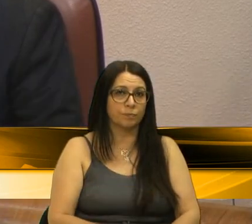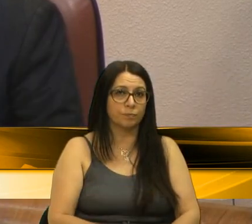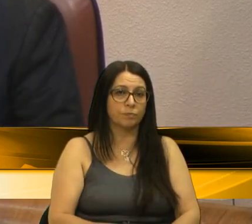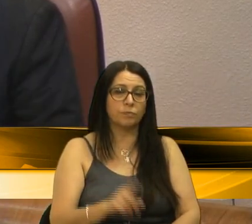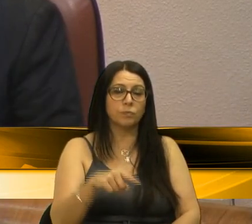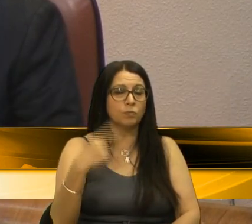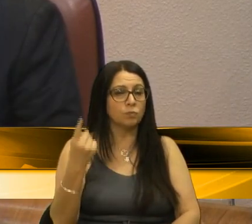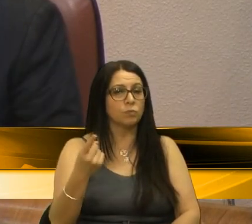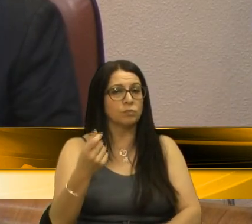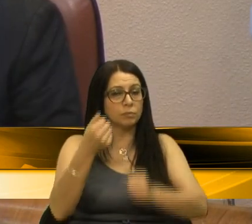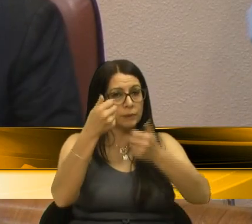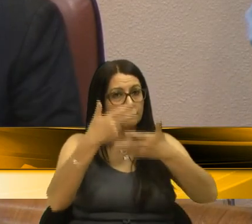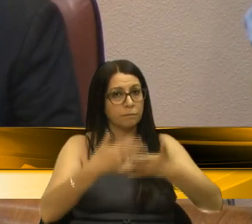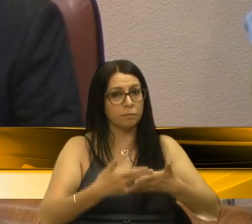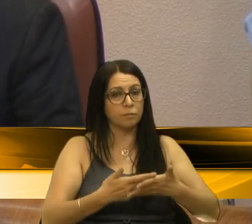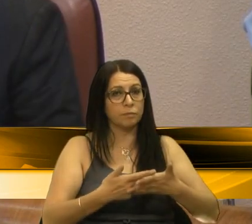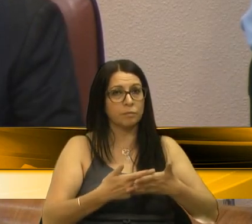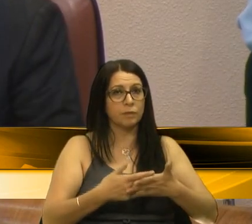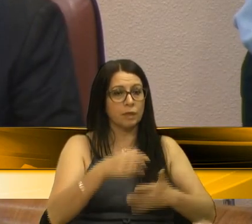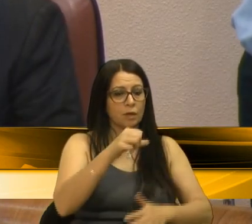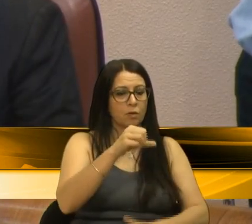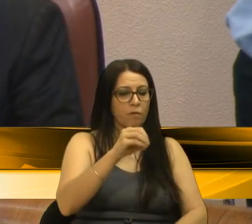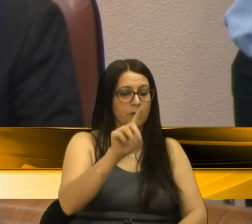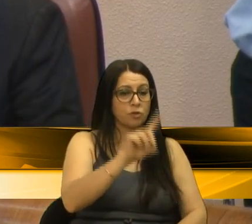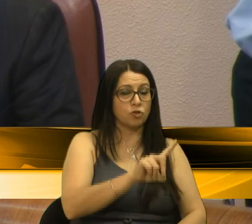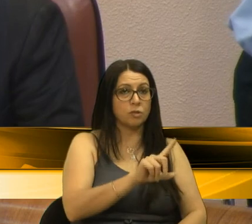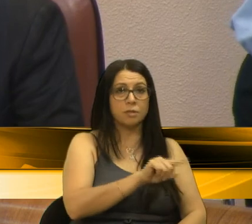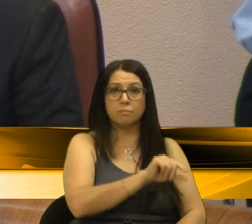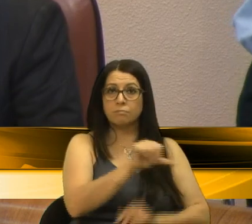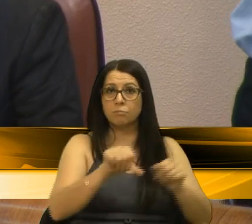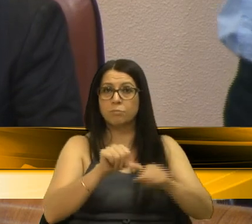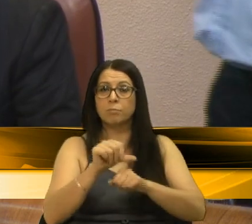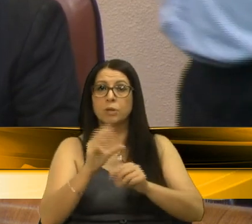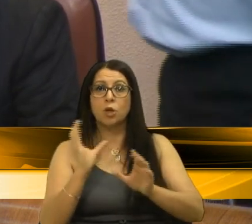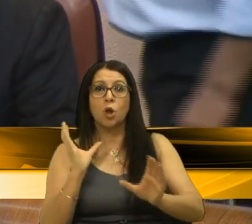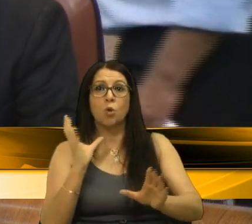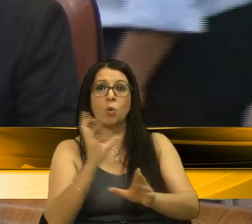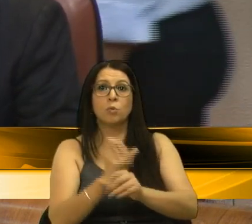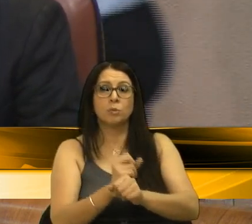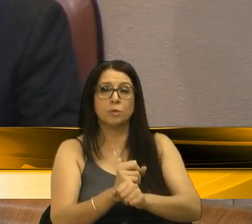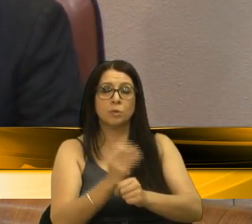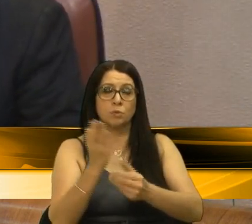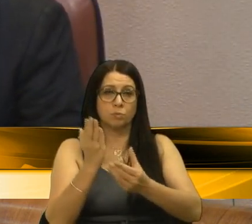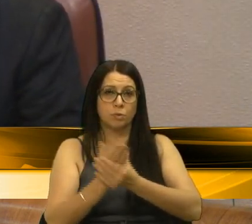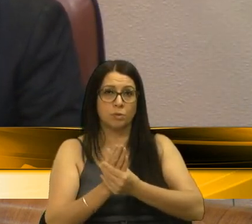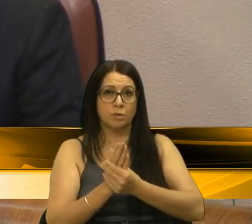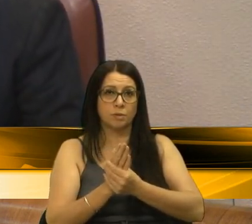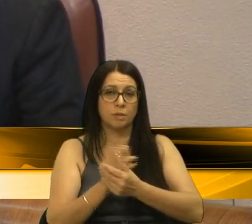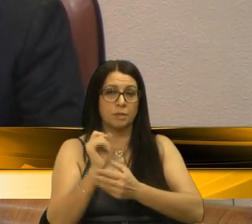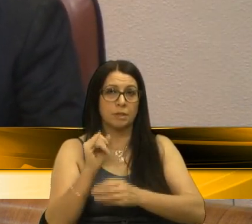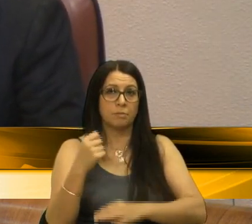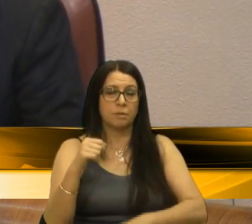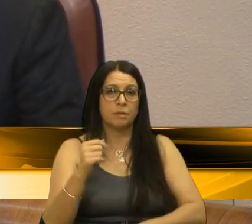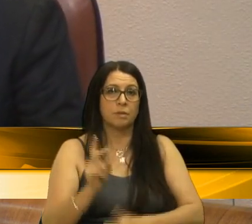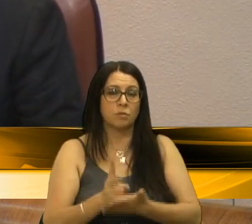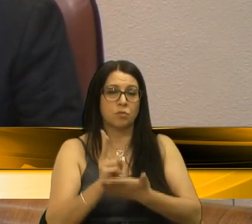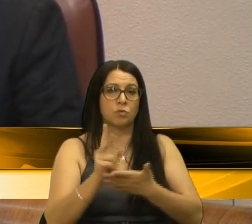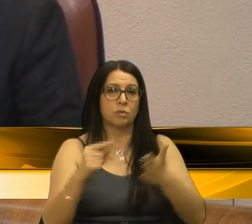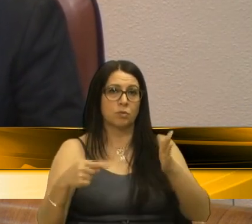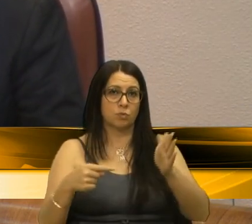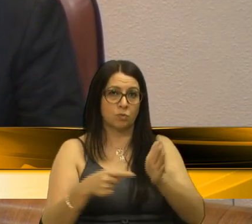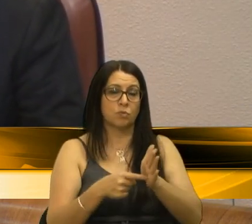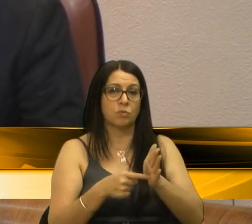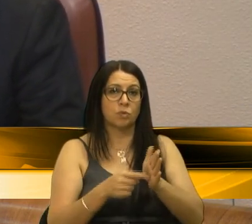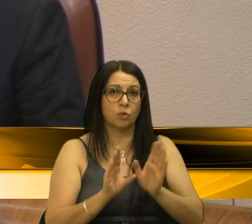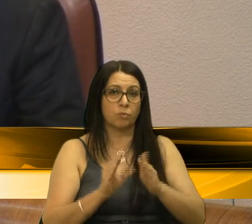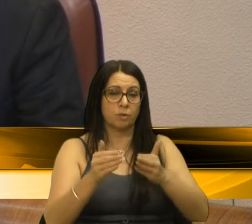outras palavras, em vez de 90 dias para a conclusão do processo, em caso de prosseguimento da denúncia, a